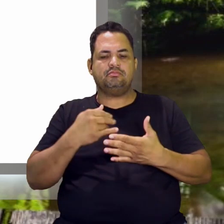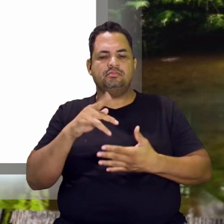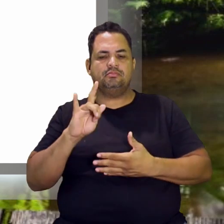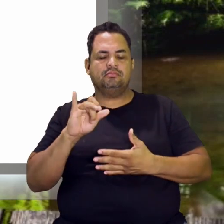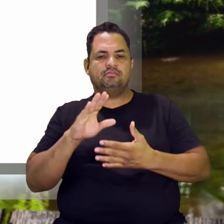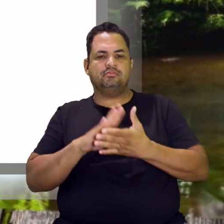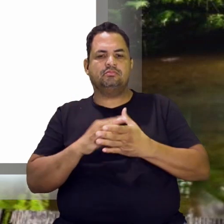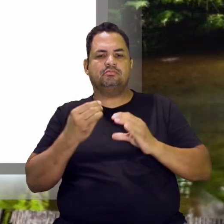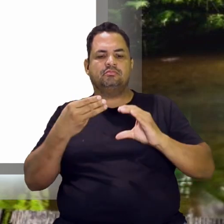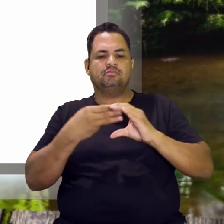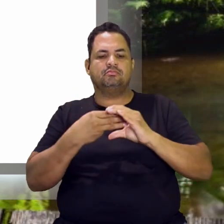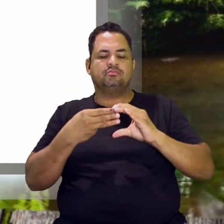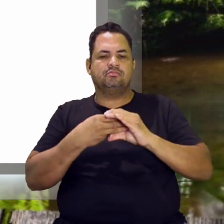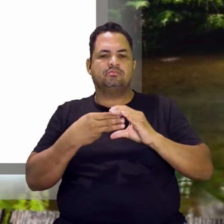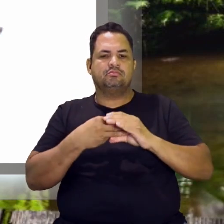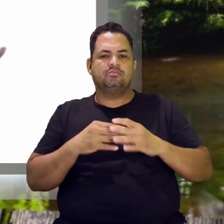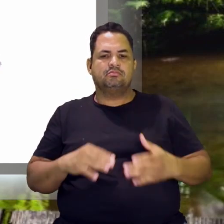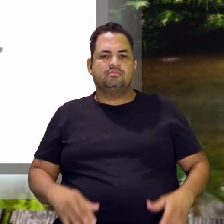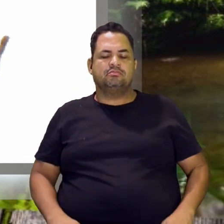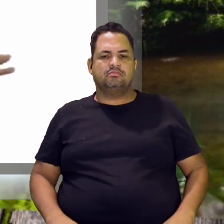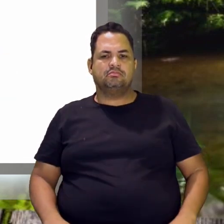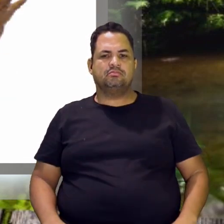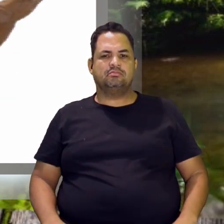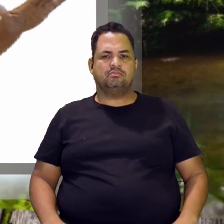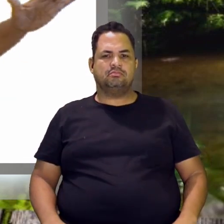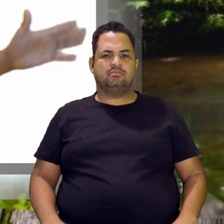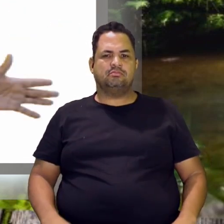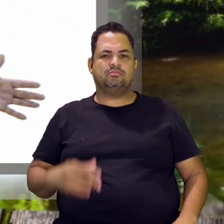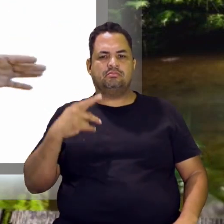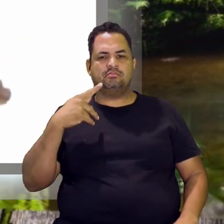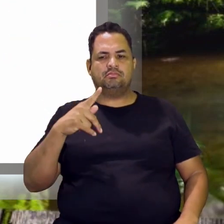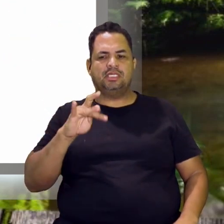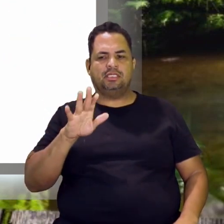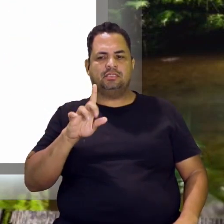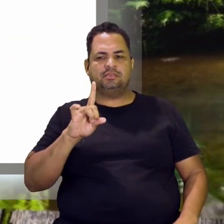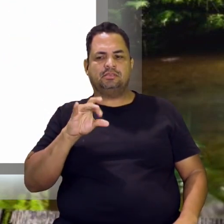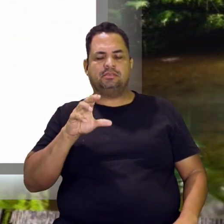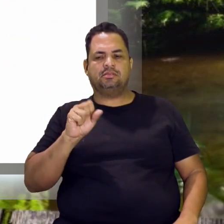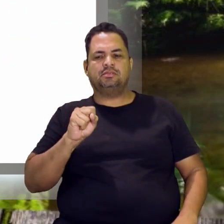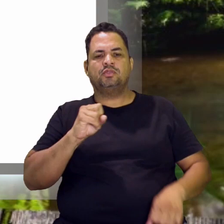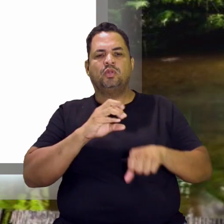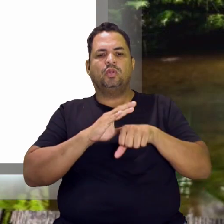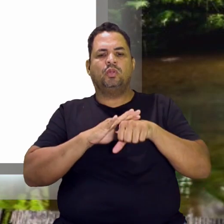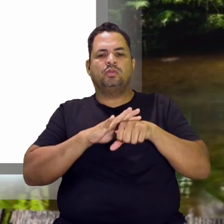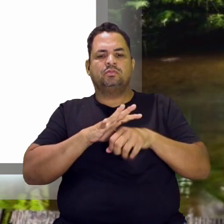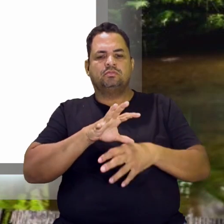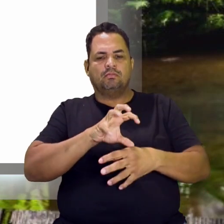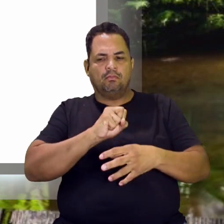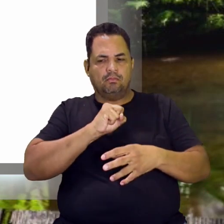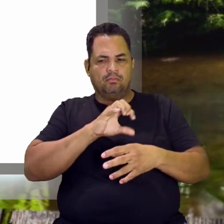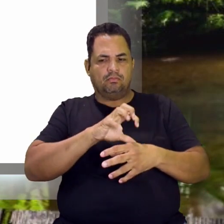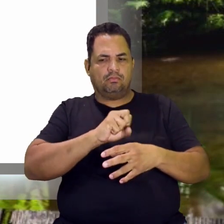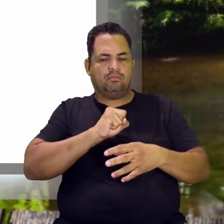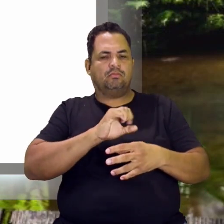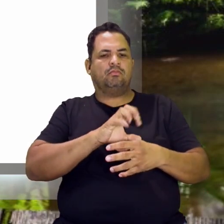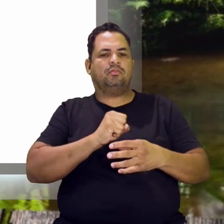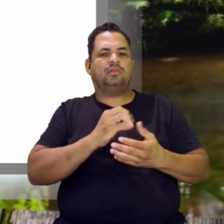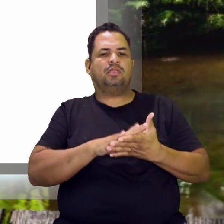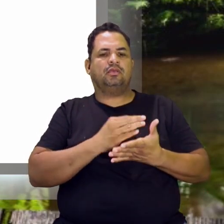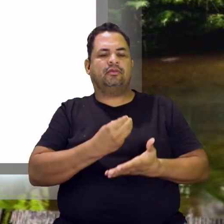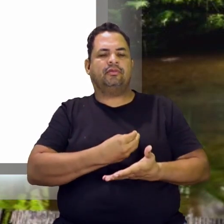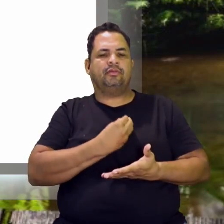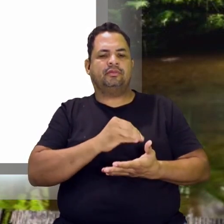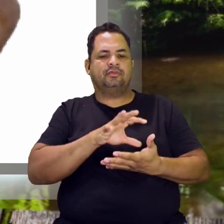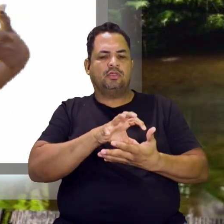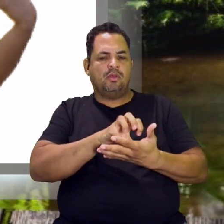eles não vão fazer, tá bom? O próprio nome tá falando, parasita suga mesmo, né? Se vive